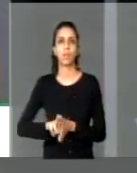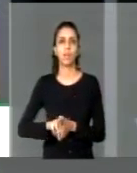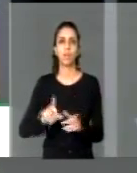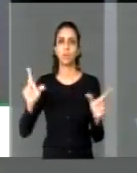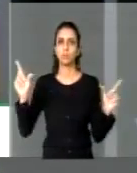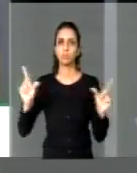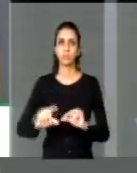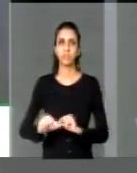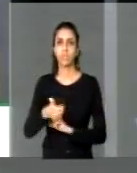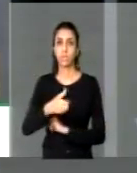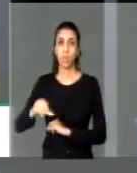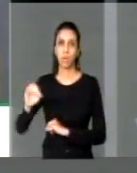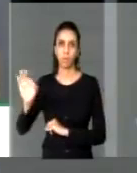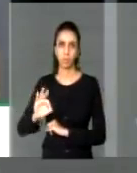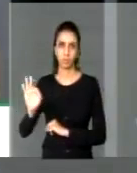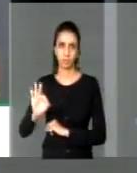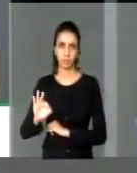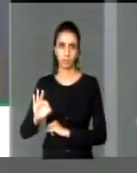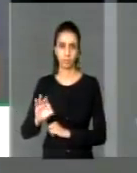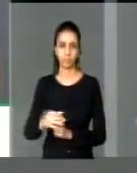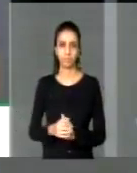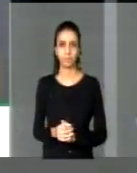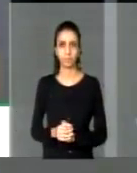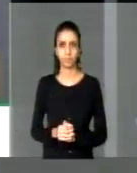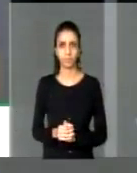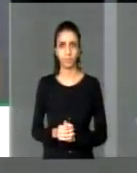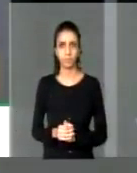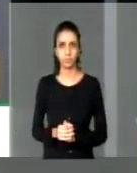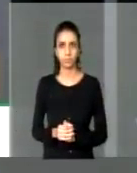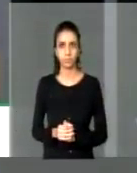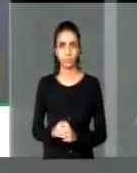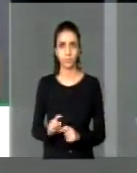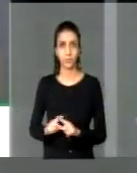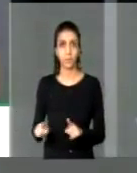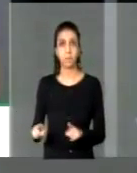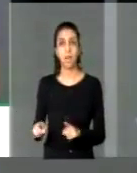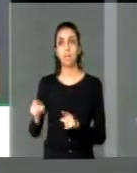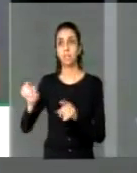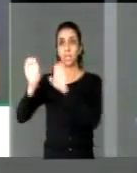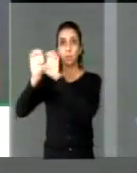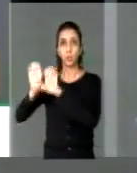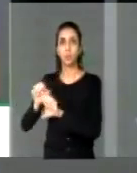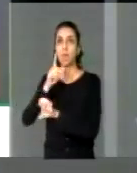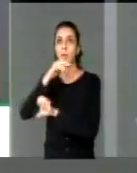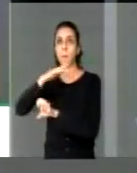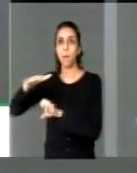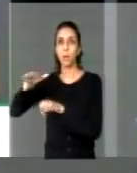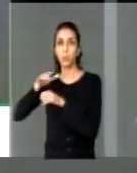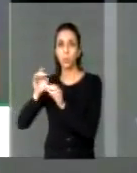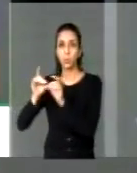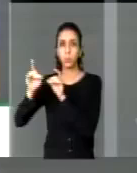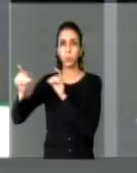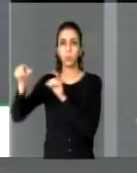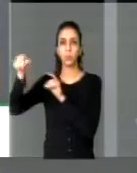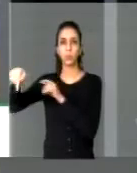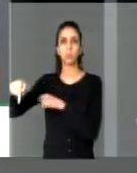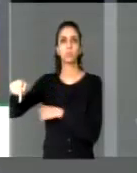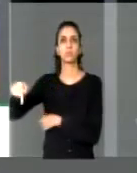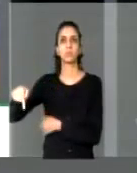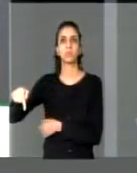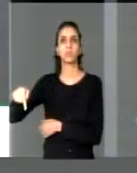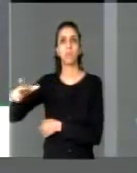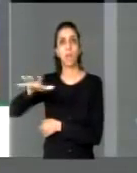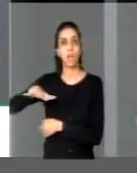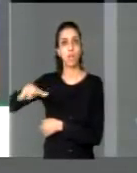35%, respectivamente. Já nos blocos em alto mar, offshore, 29%, inclusive na